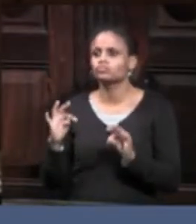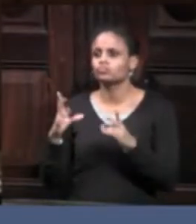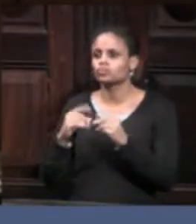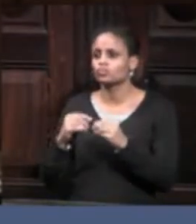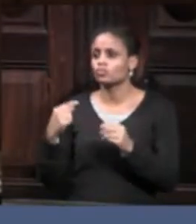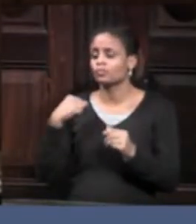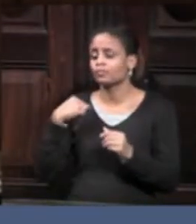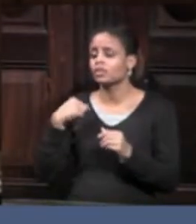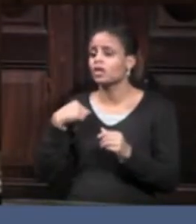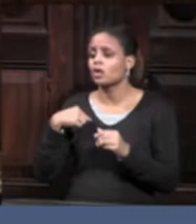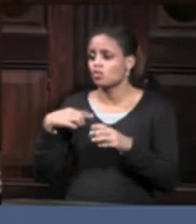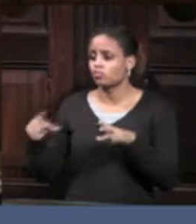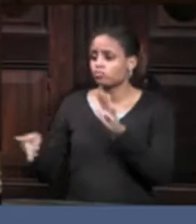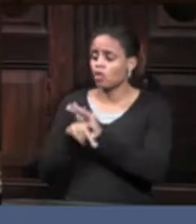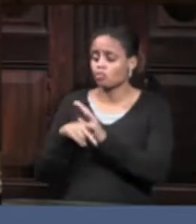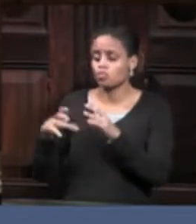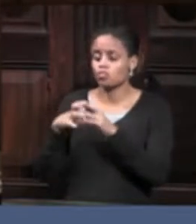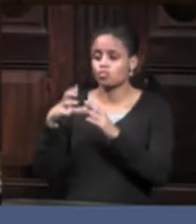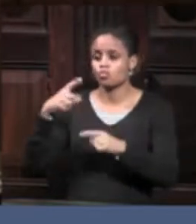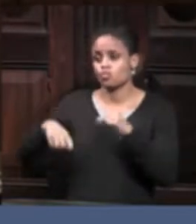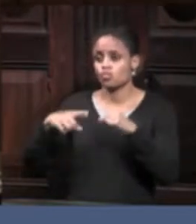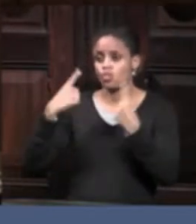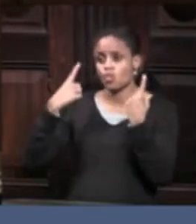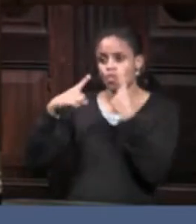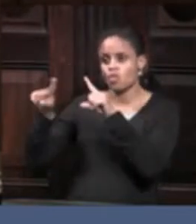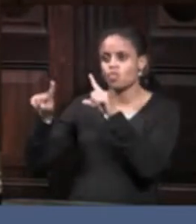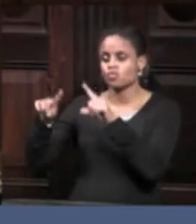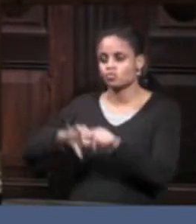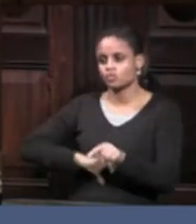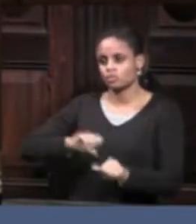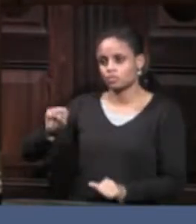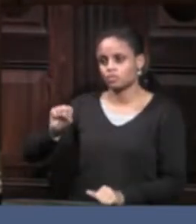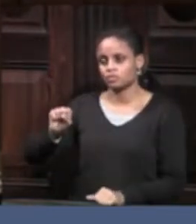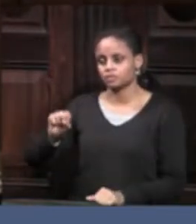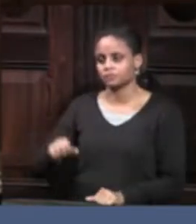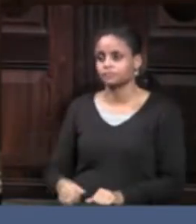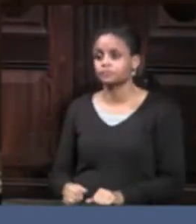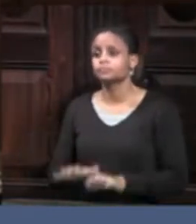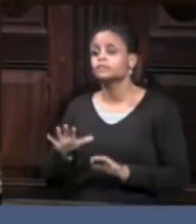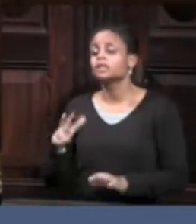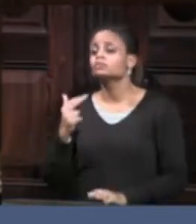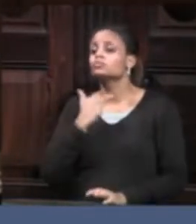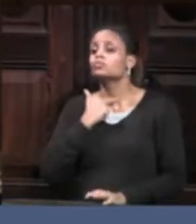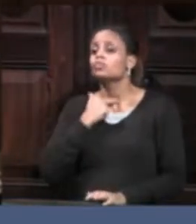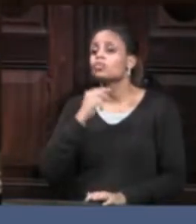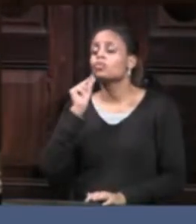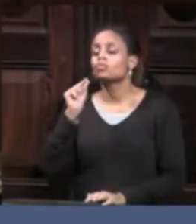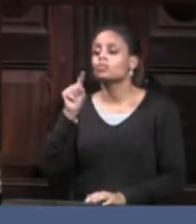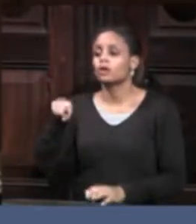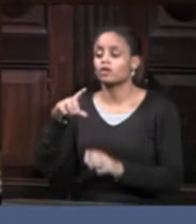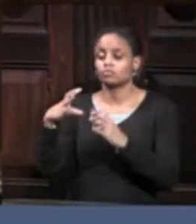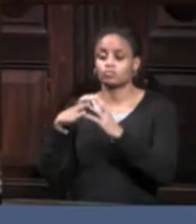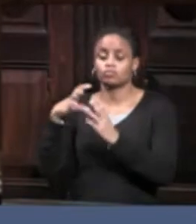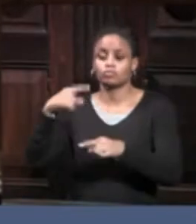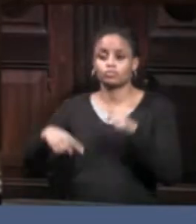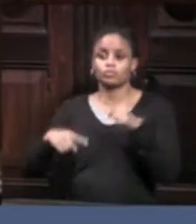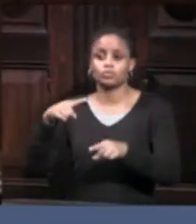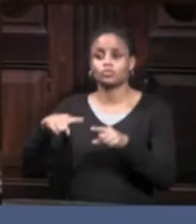ao aborto. O que não pode é um partido não ter a coragem,